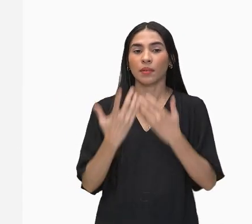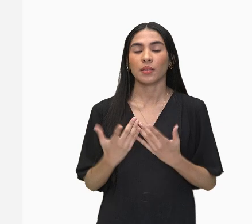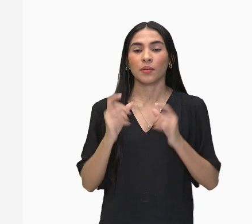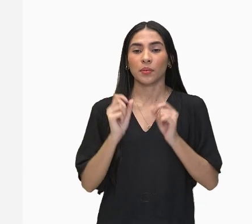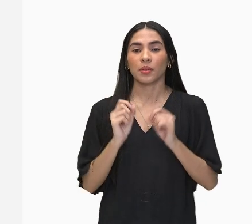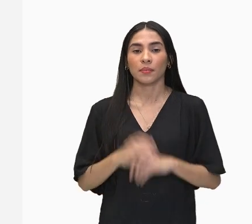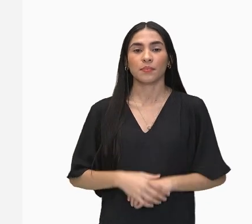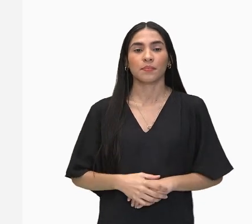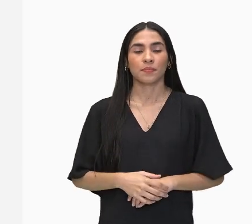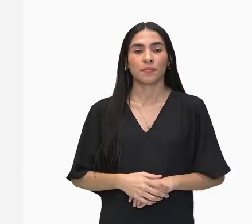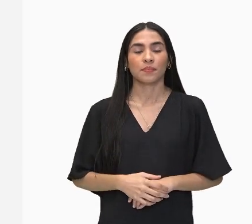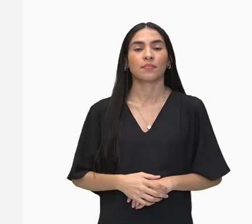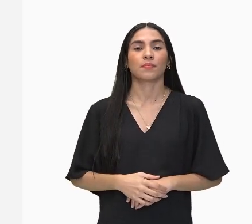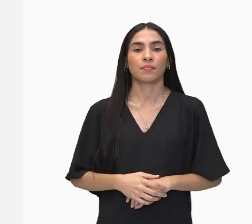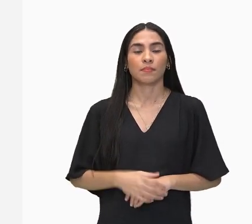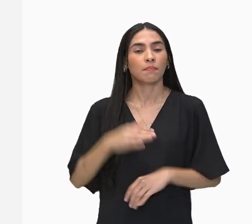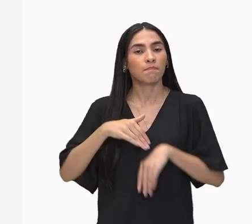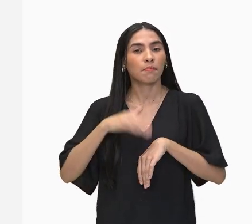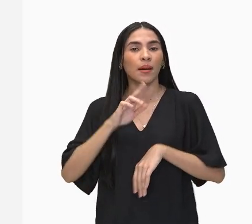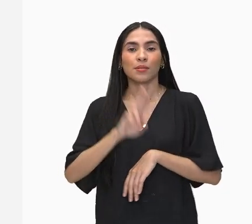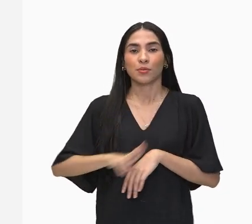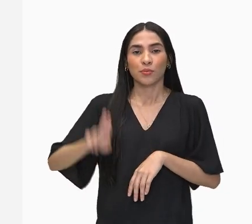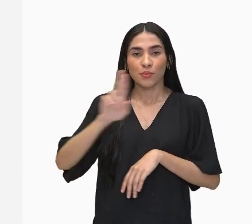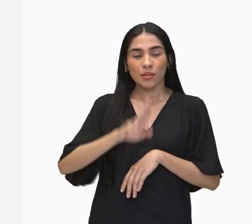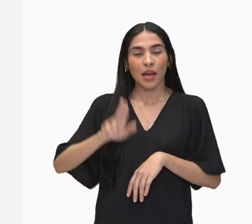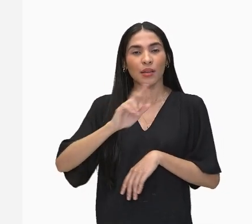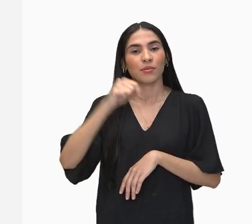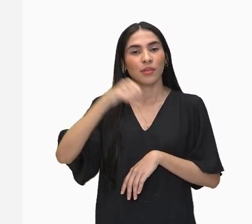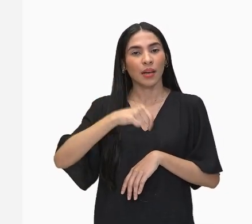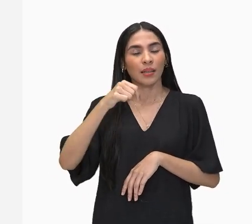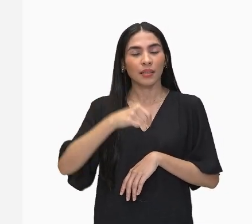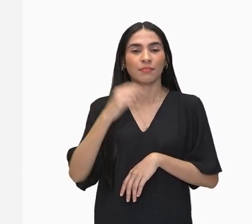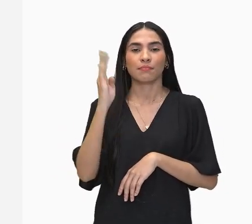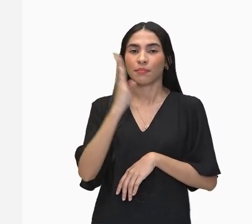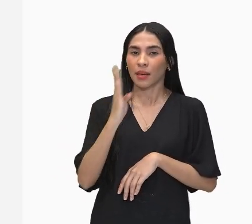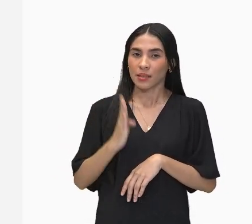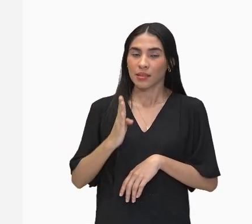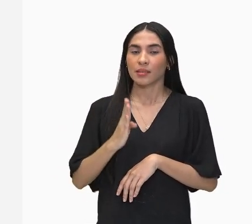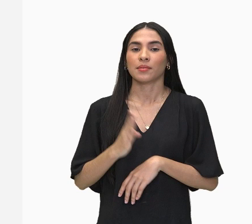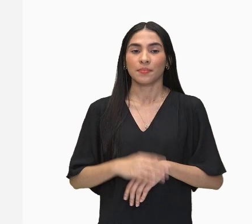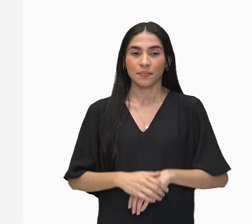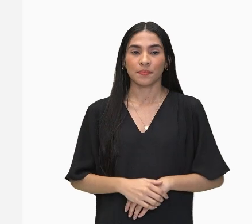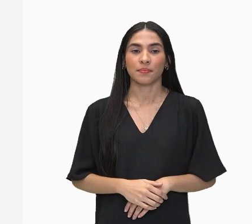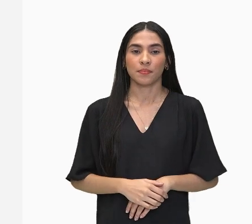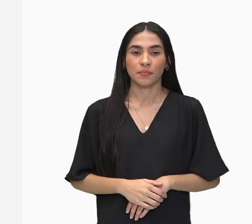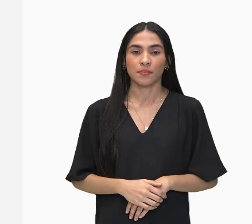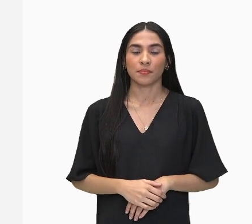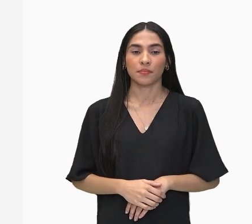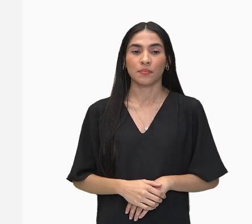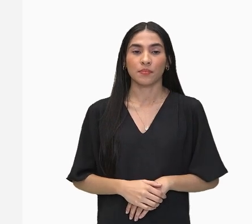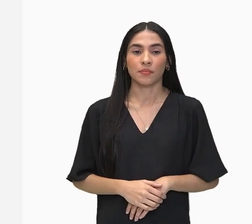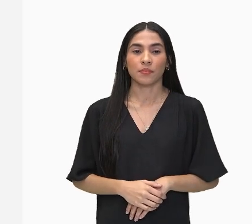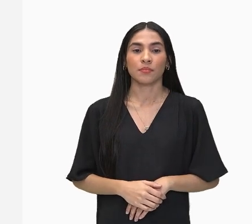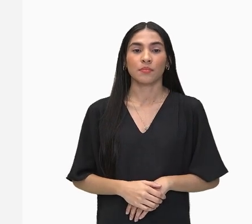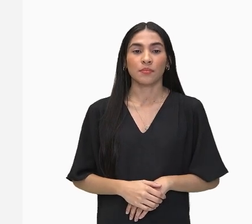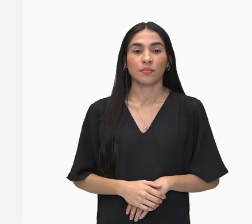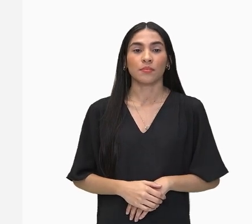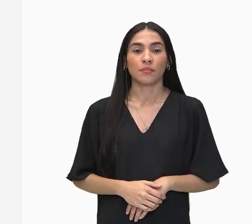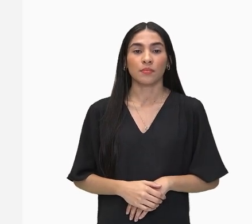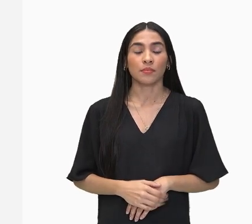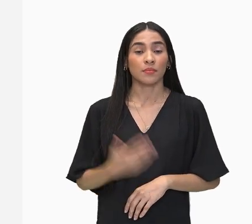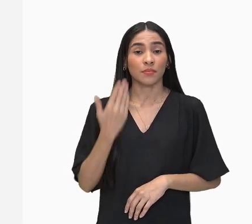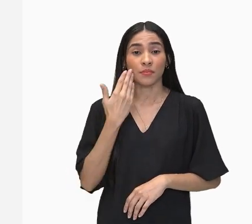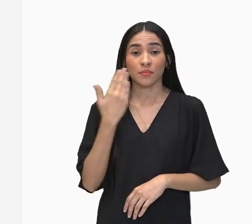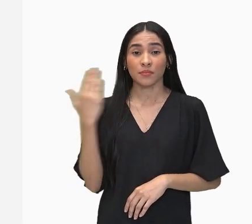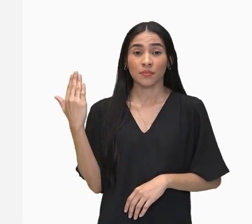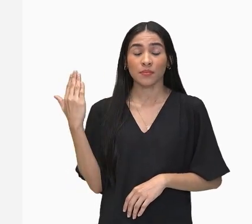aí como o meio de transporte mais utilizado aí no transporte de carga e no transporte de passageiro. Quanto ao